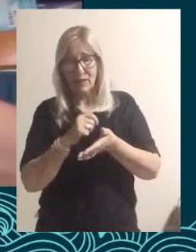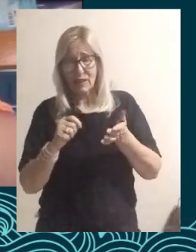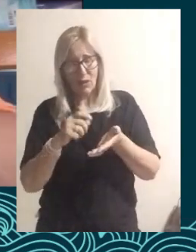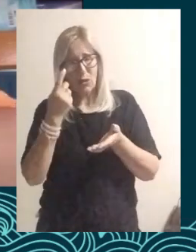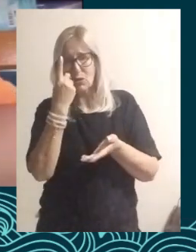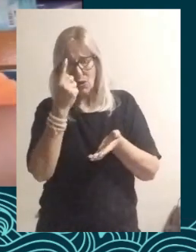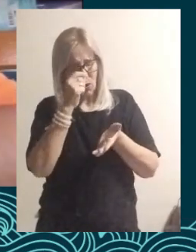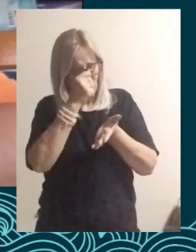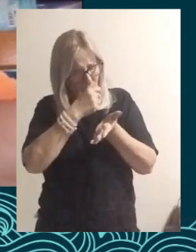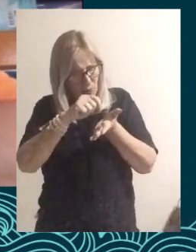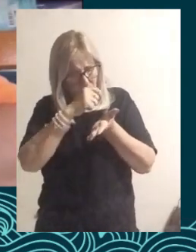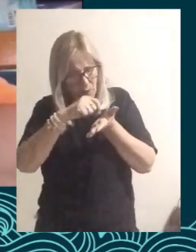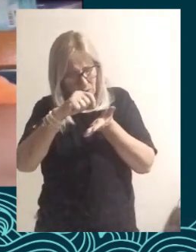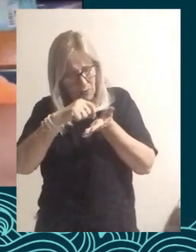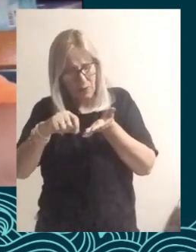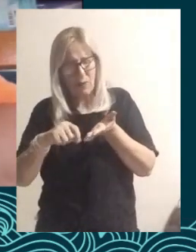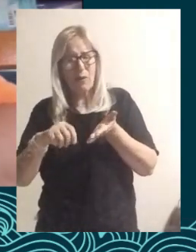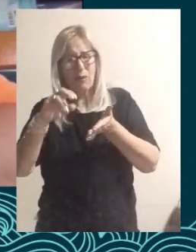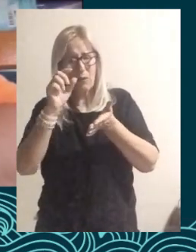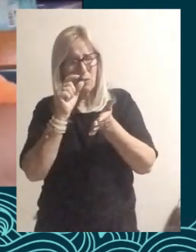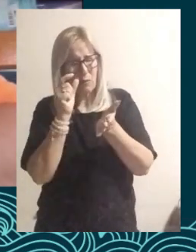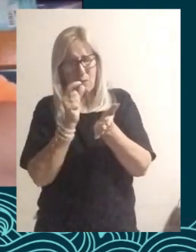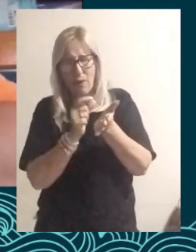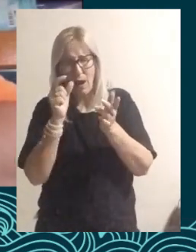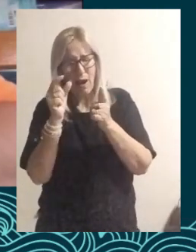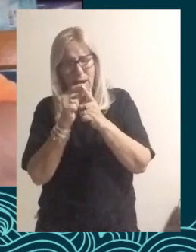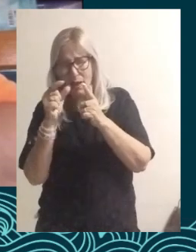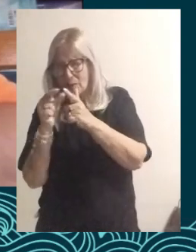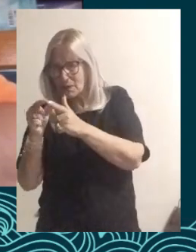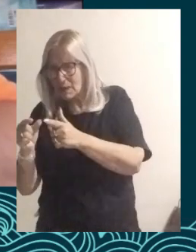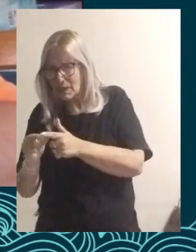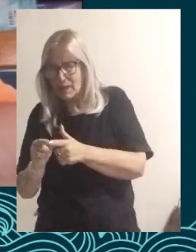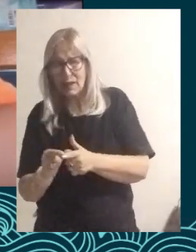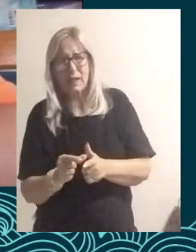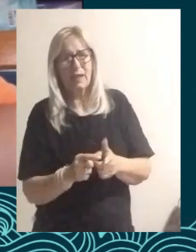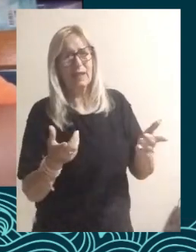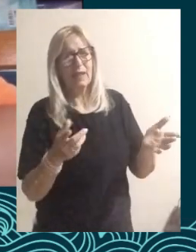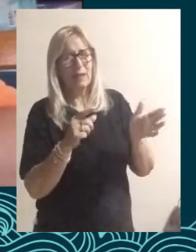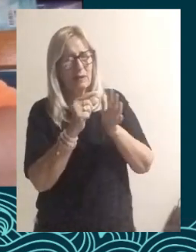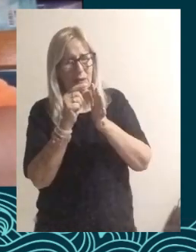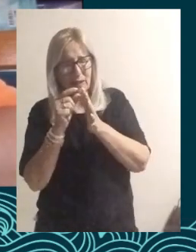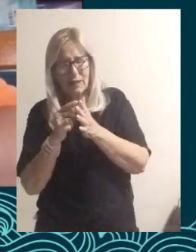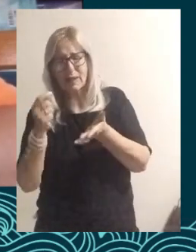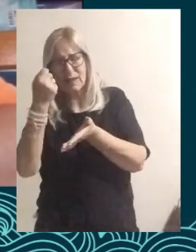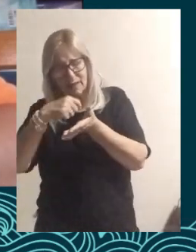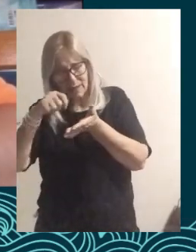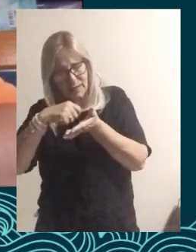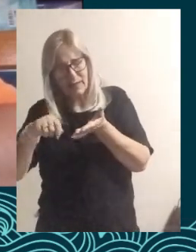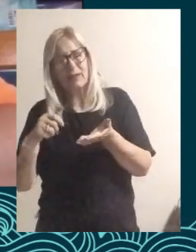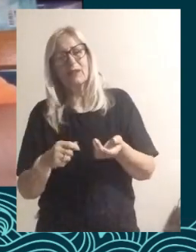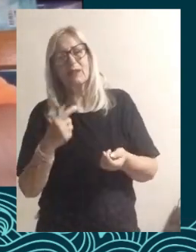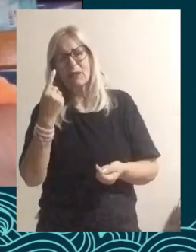ser páginas e páginas de diário, às vezes pode ser uma linha só, às vezes pode ser uma lista de palavras, e no fim do ano a gente vai ter